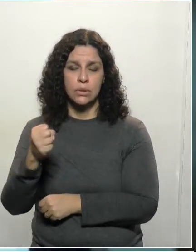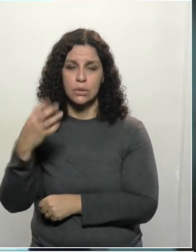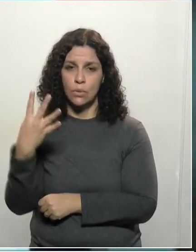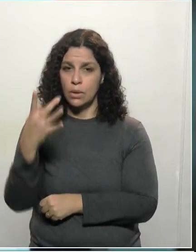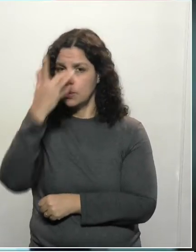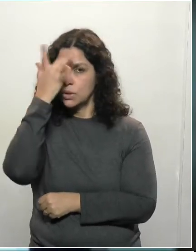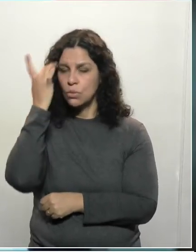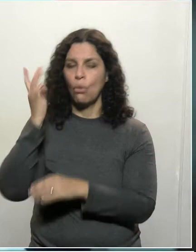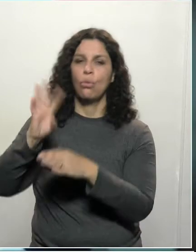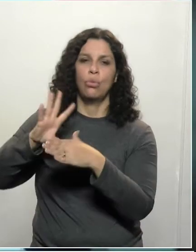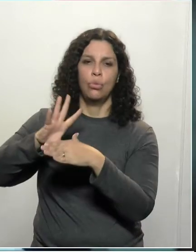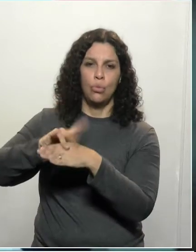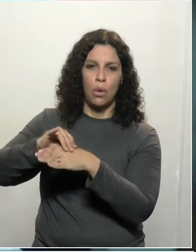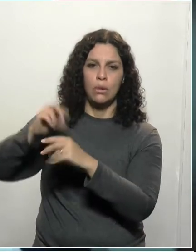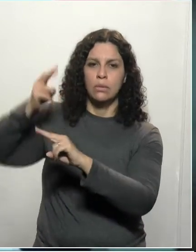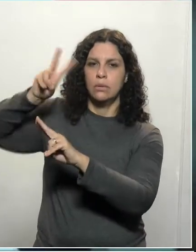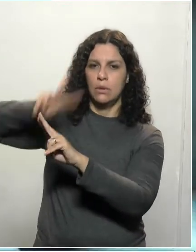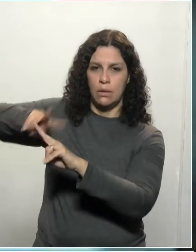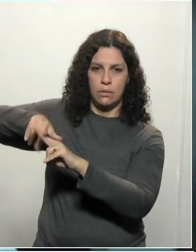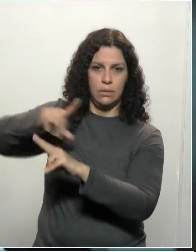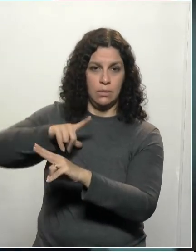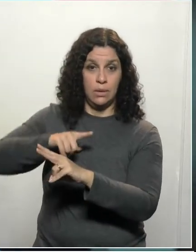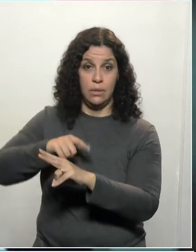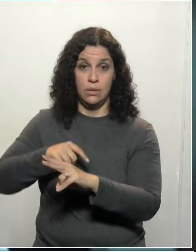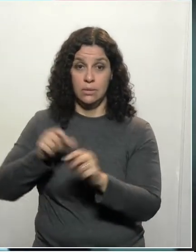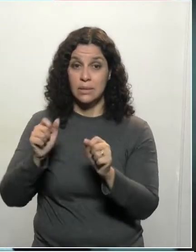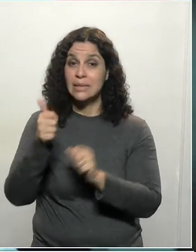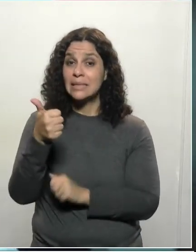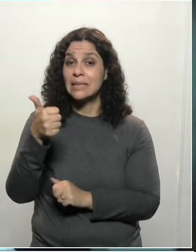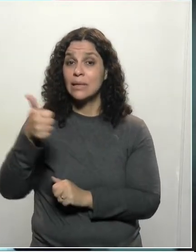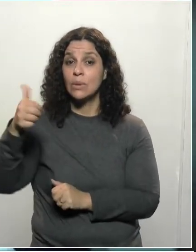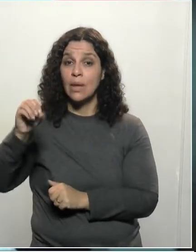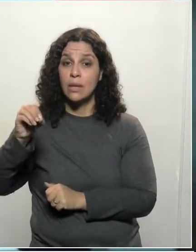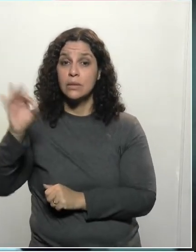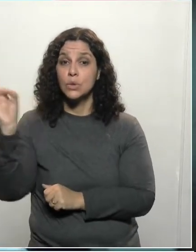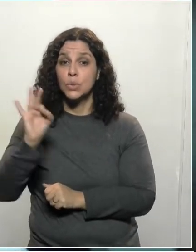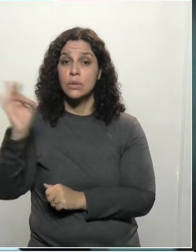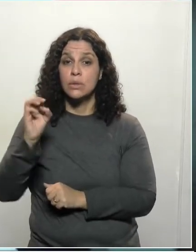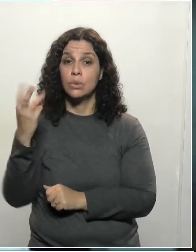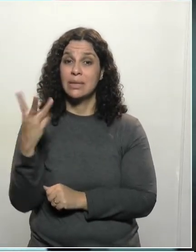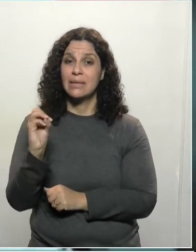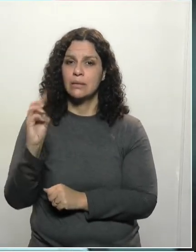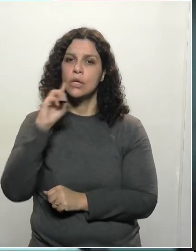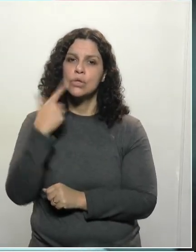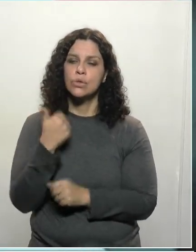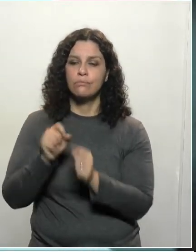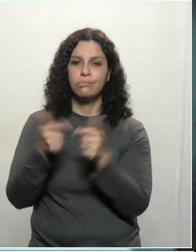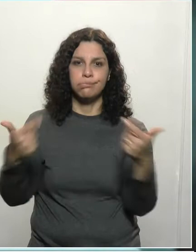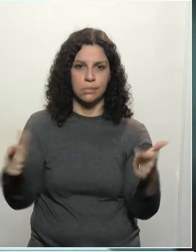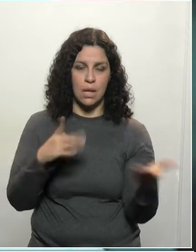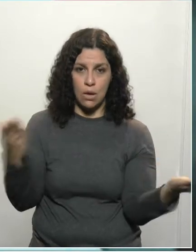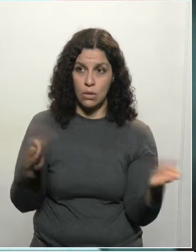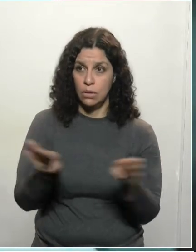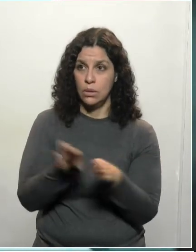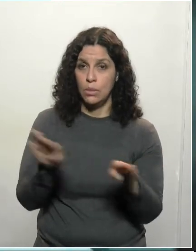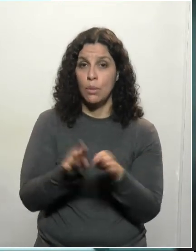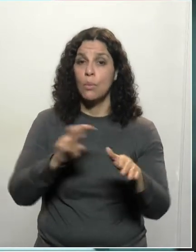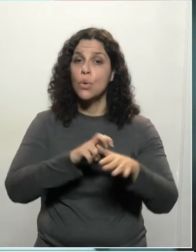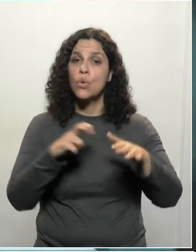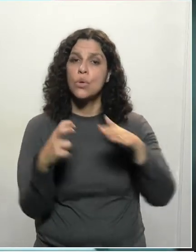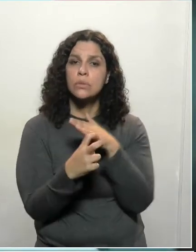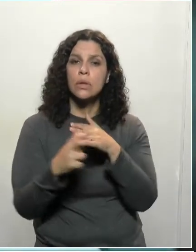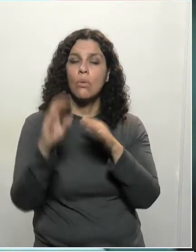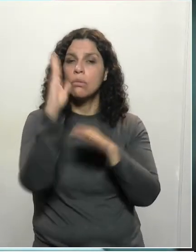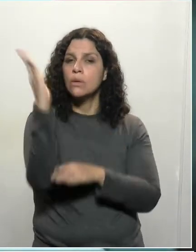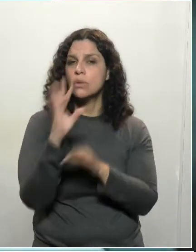10.484 casos, crescimento de 110% nos últimos 30 dias. Este é o monitoramento do Conselho Nacional de